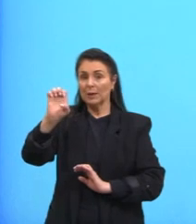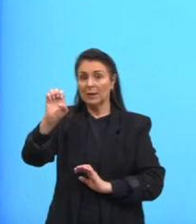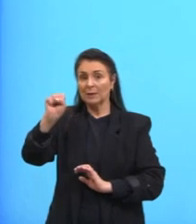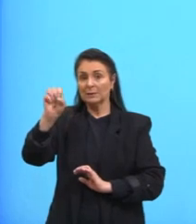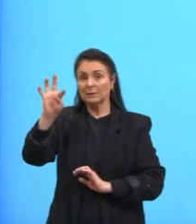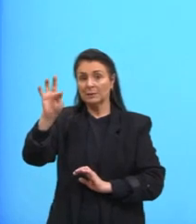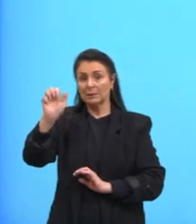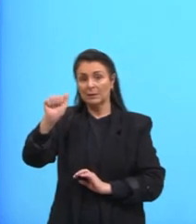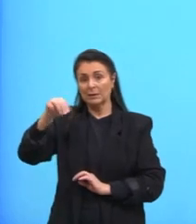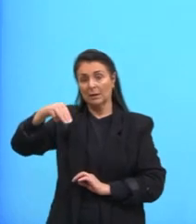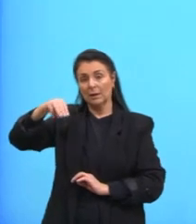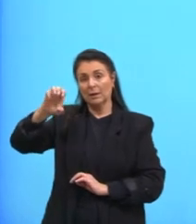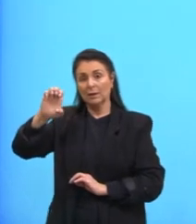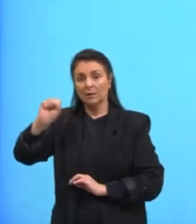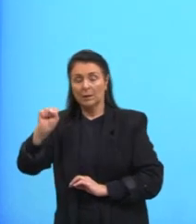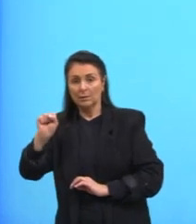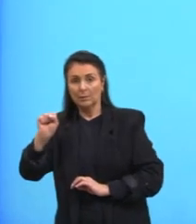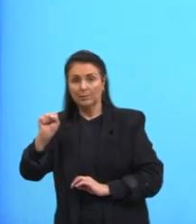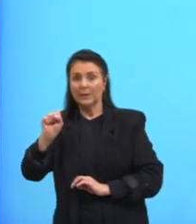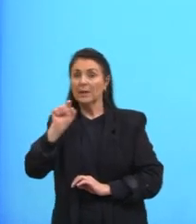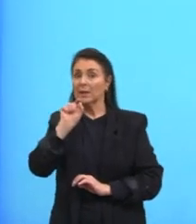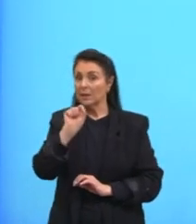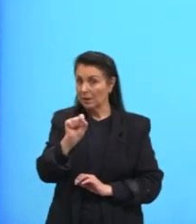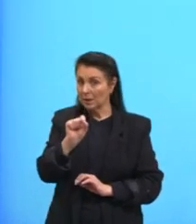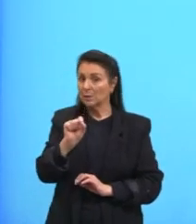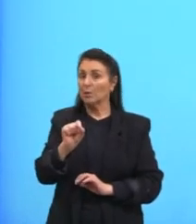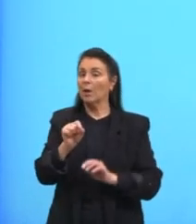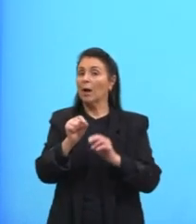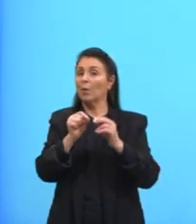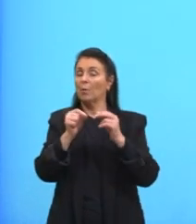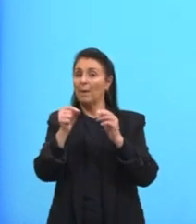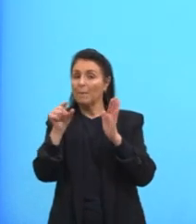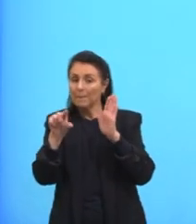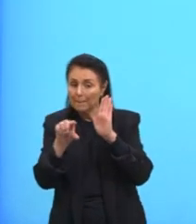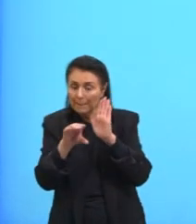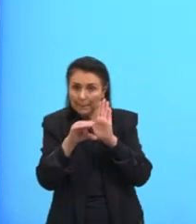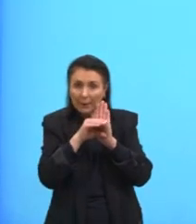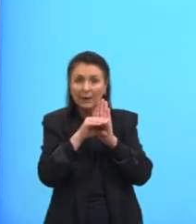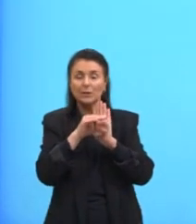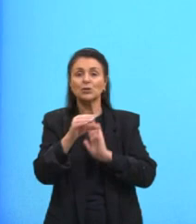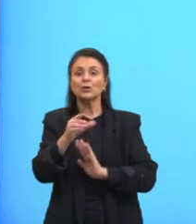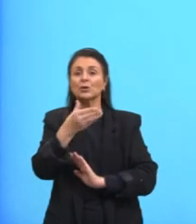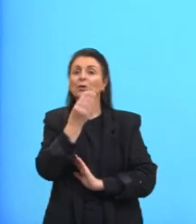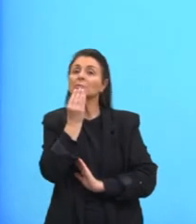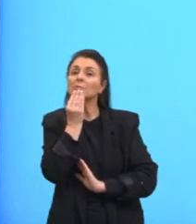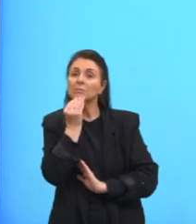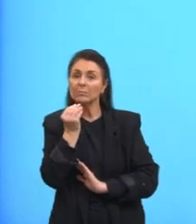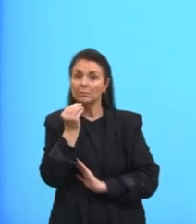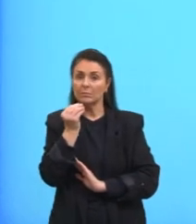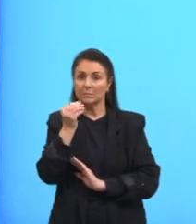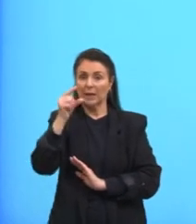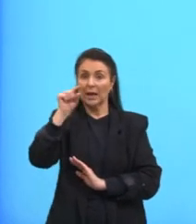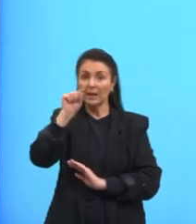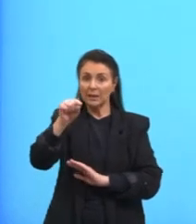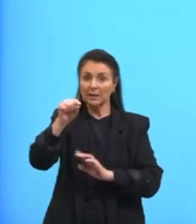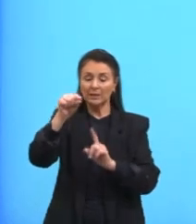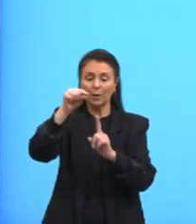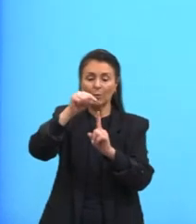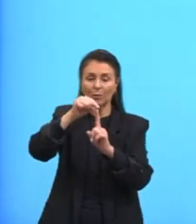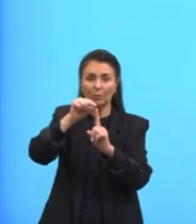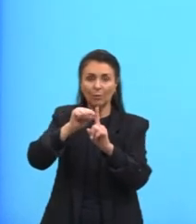parte então masculina Lembrando aqui é uma imagem nos estamos que estão os grãos de pólen